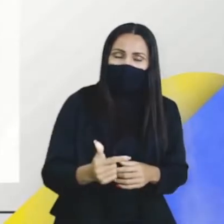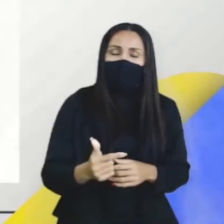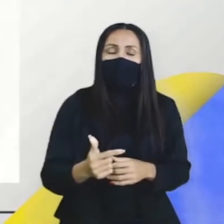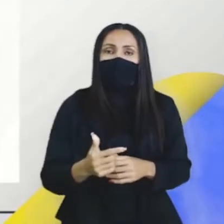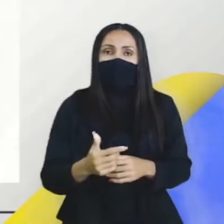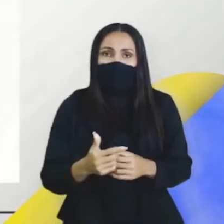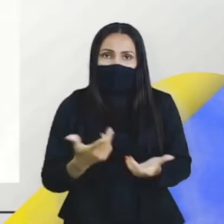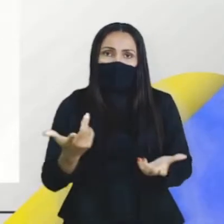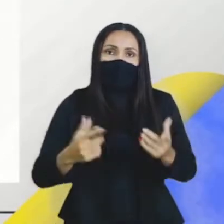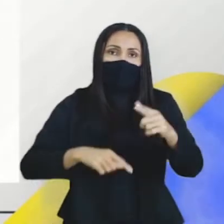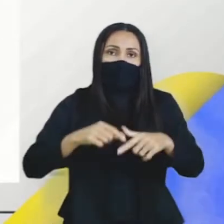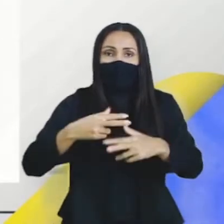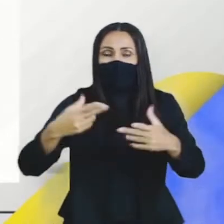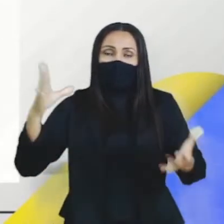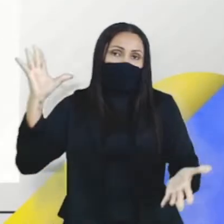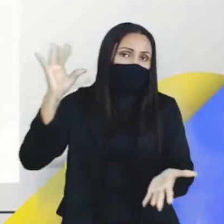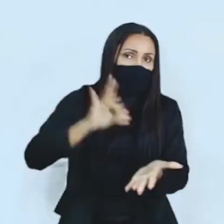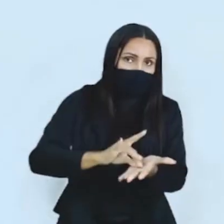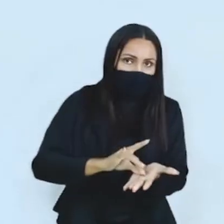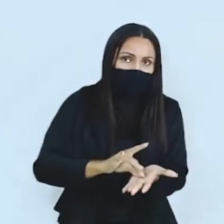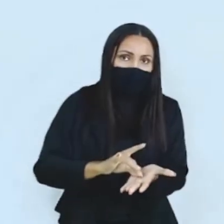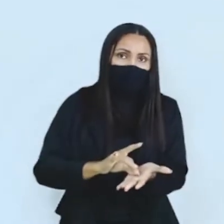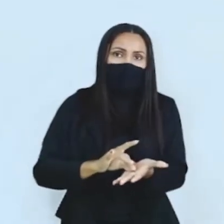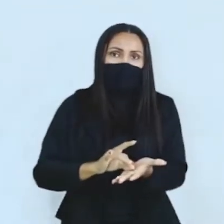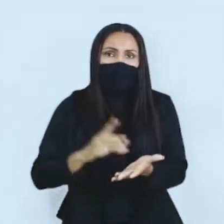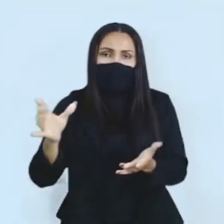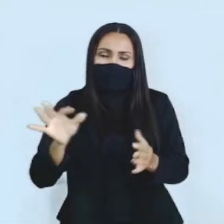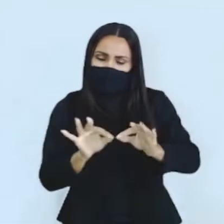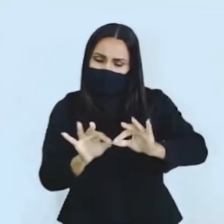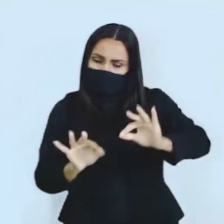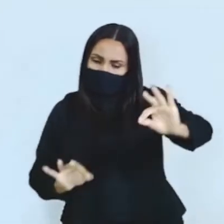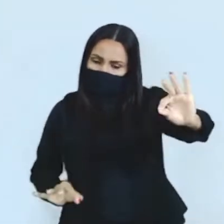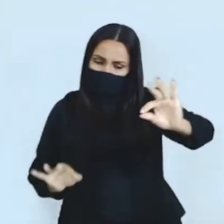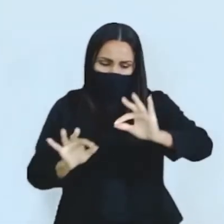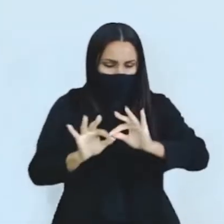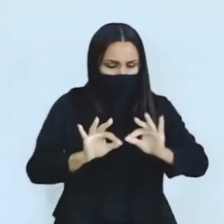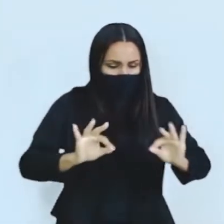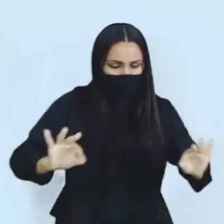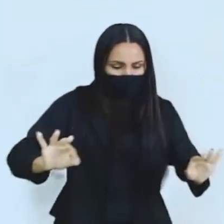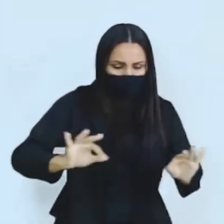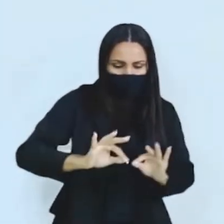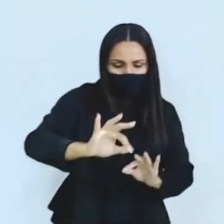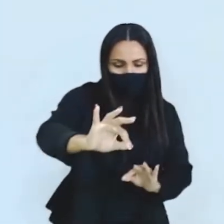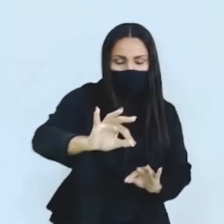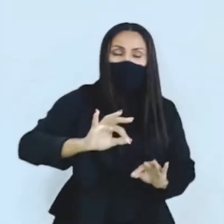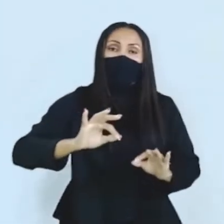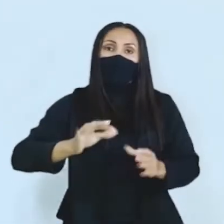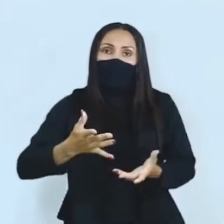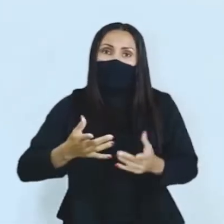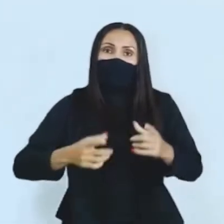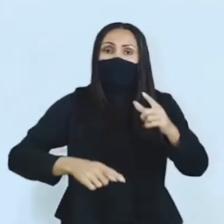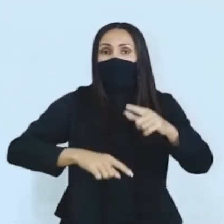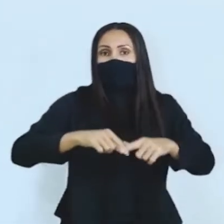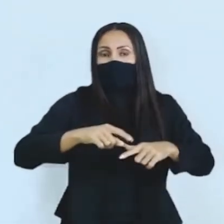Então, você vai pegar o objeto real, você vai medir a profundidade desse objeto e você